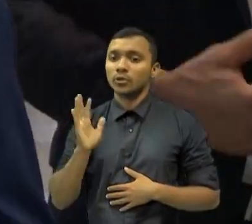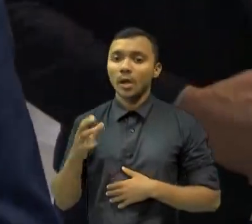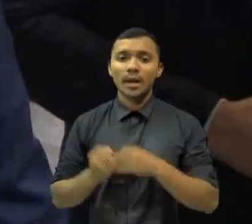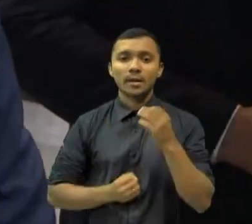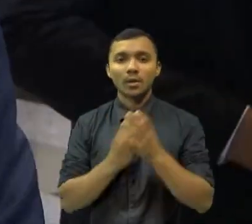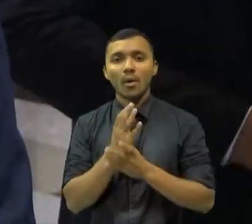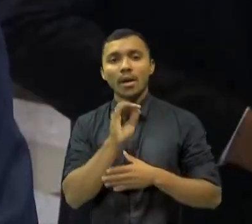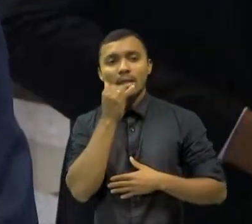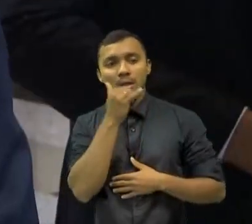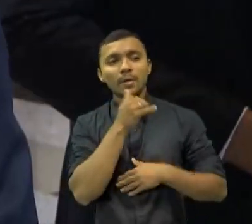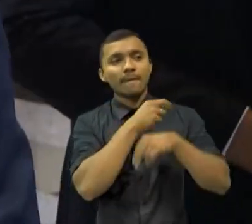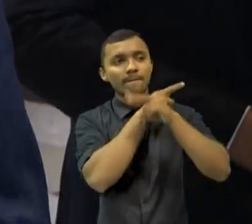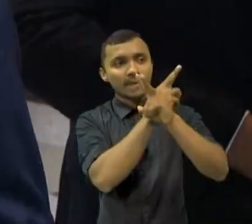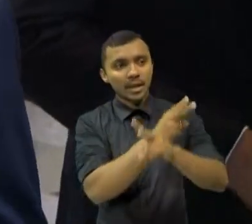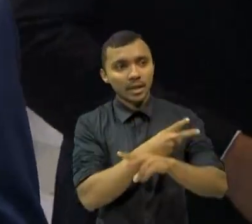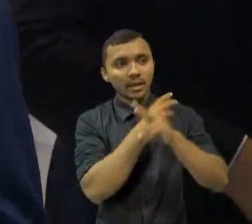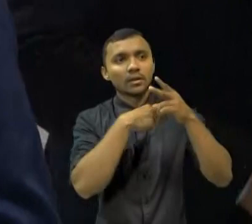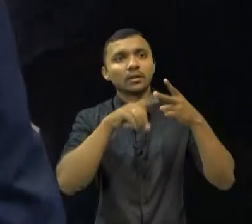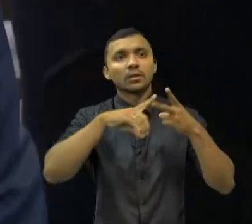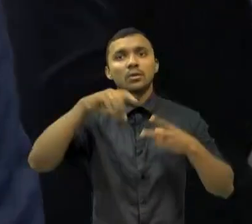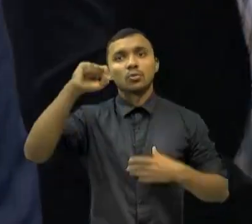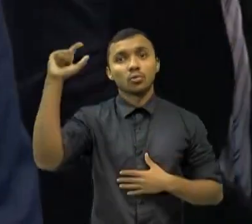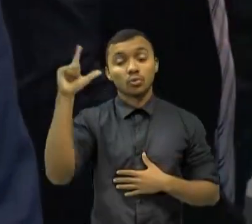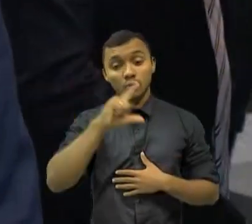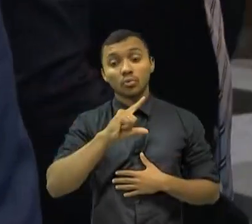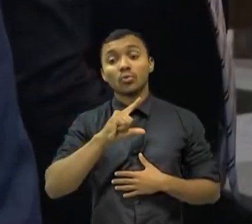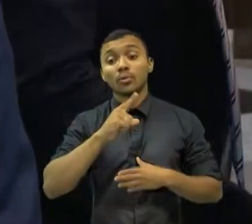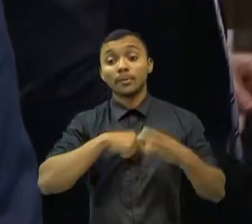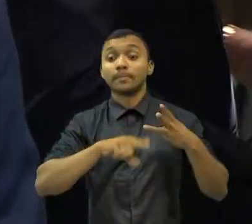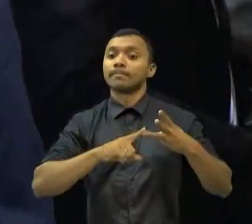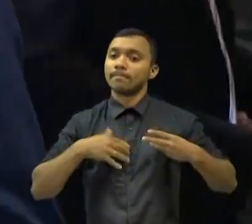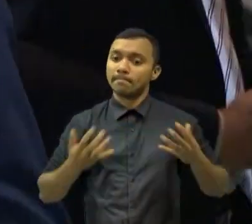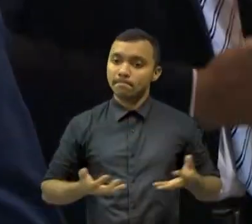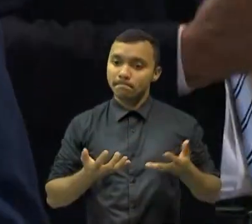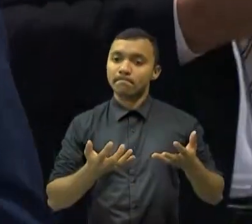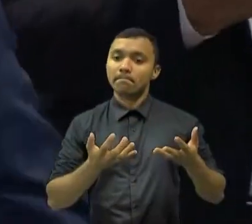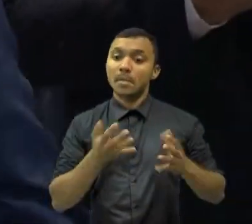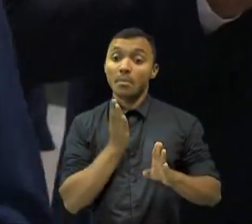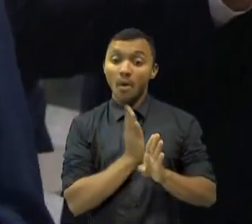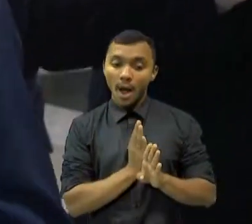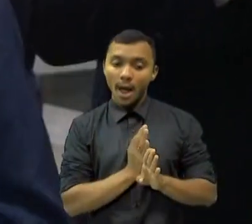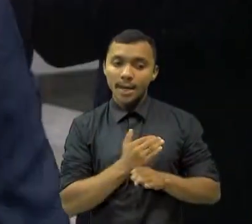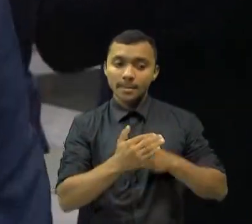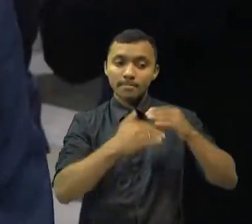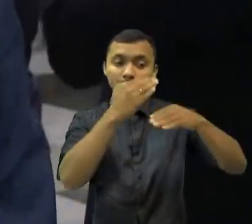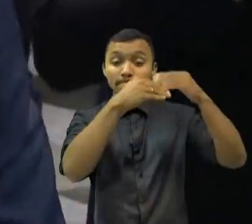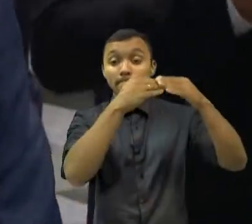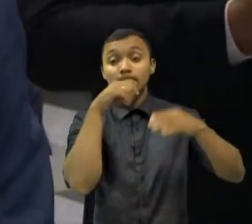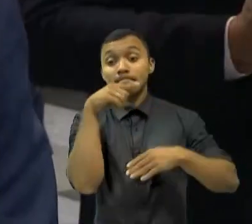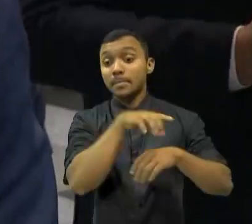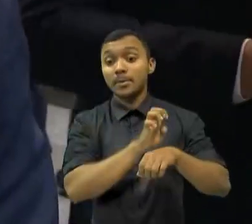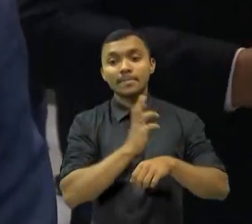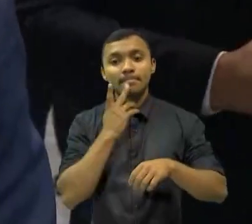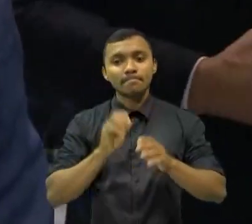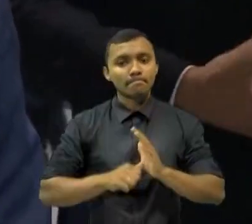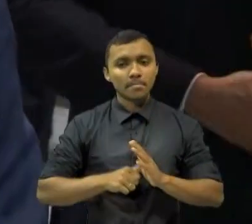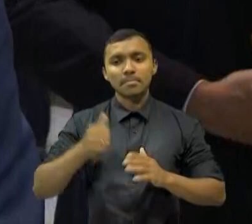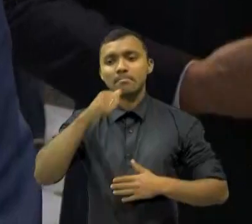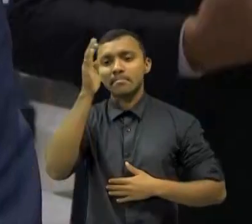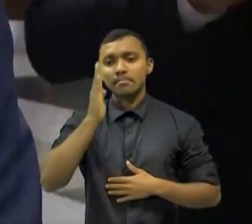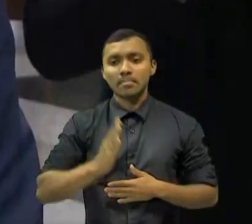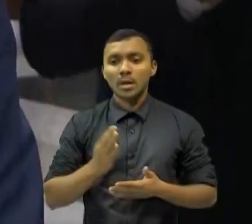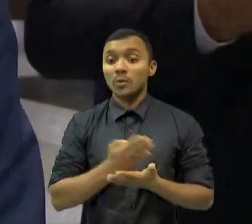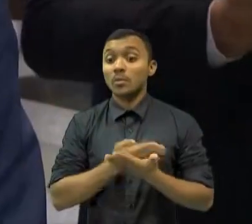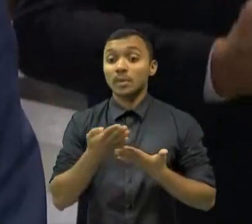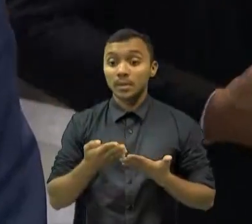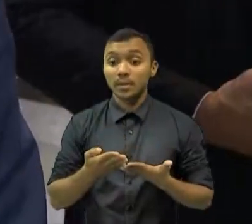eólica, fotovoltaica, e ele precisa desse incentivo para continuar crescendo e, quem sabe, se tornar aí o primeiro do Brasil até, né?